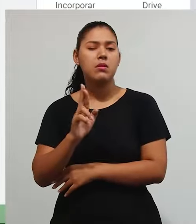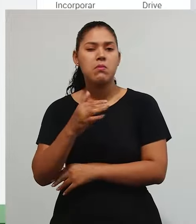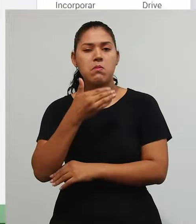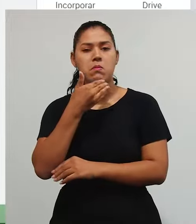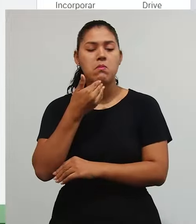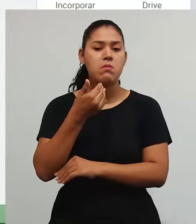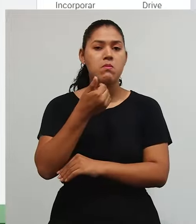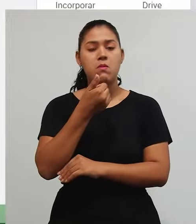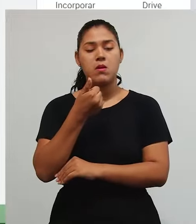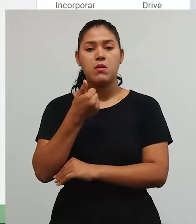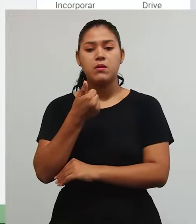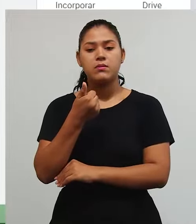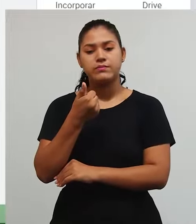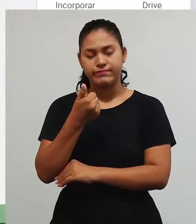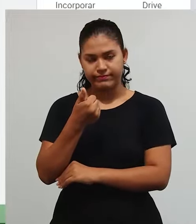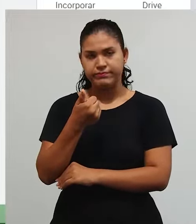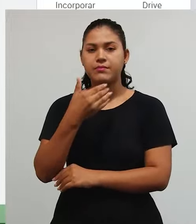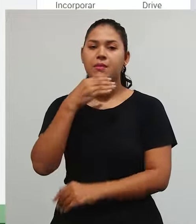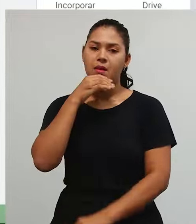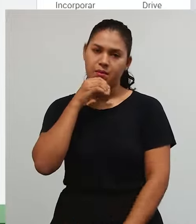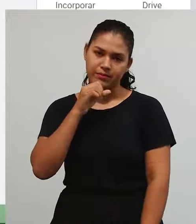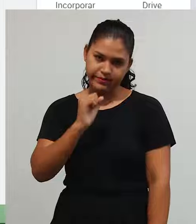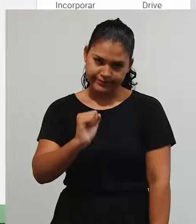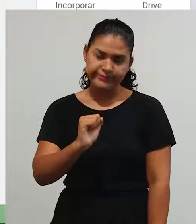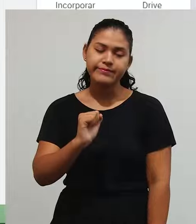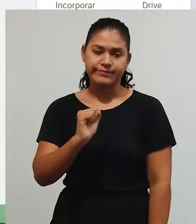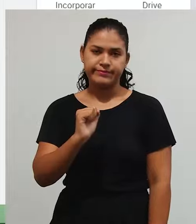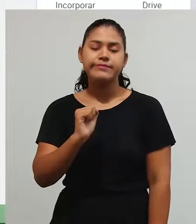o Paulinho, claro, né, Paulinho.